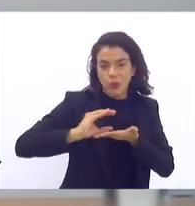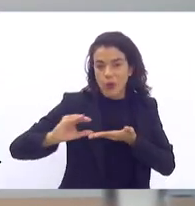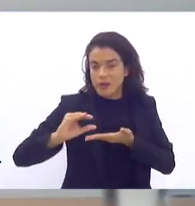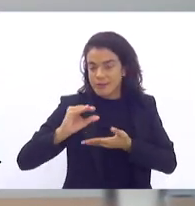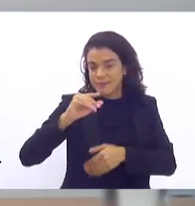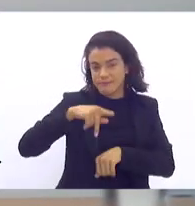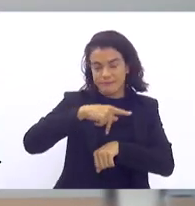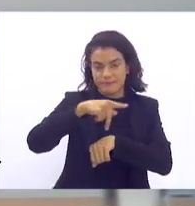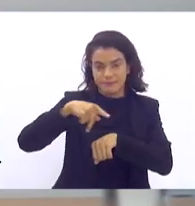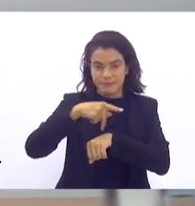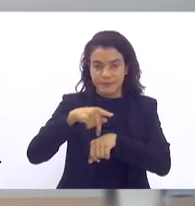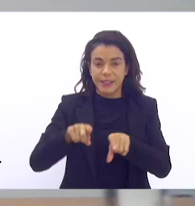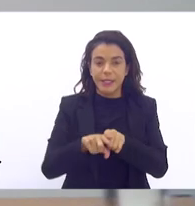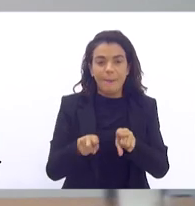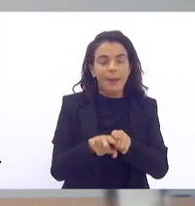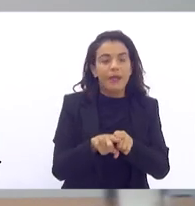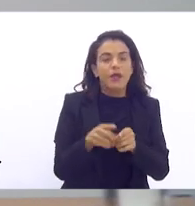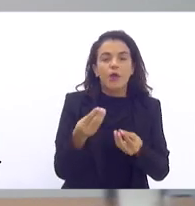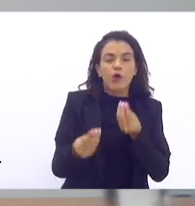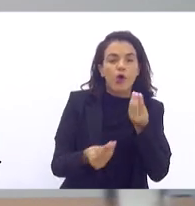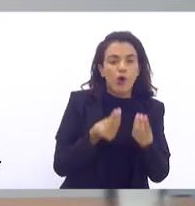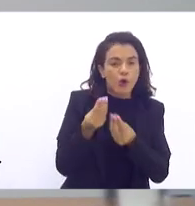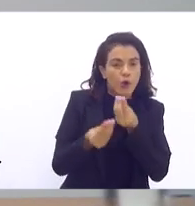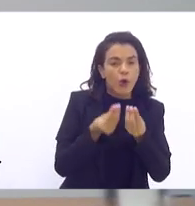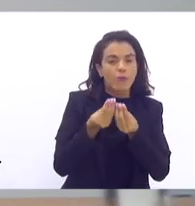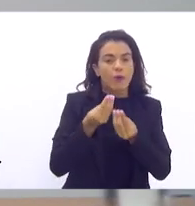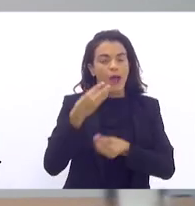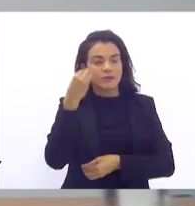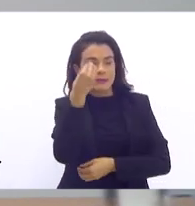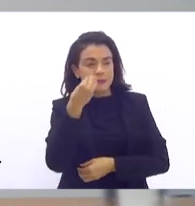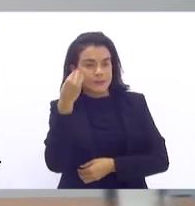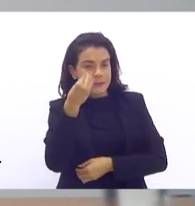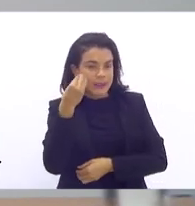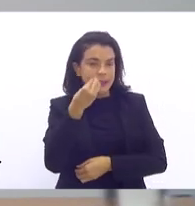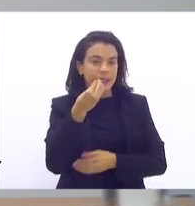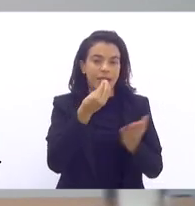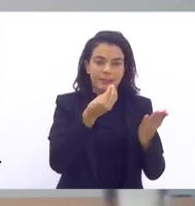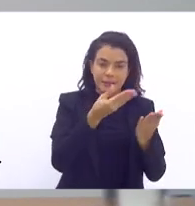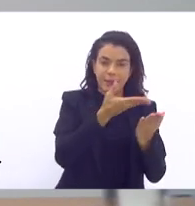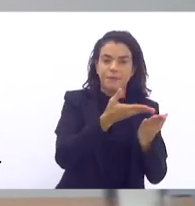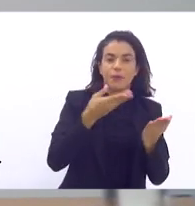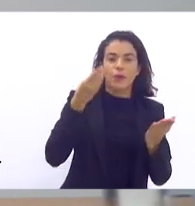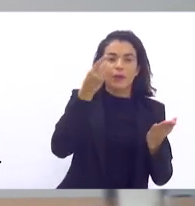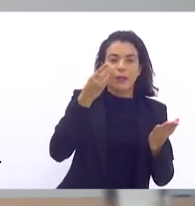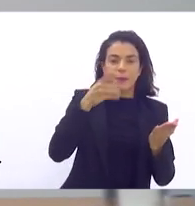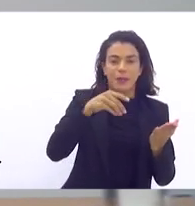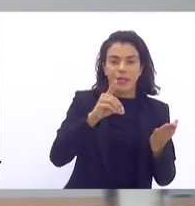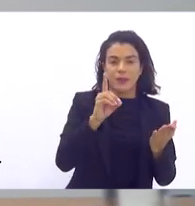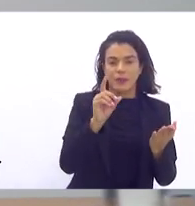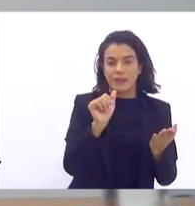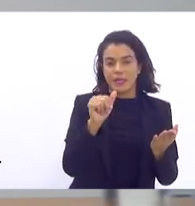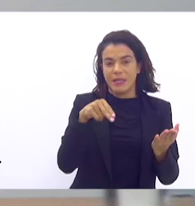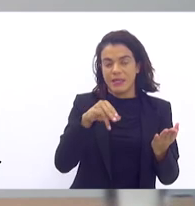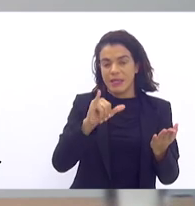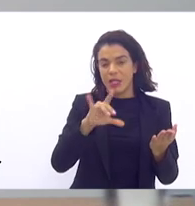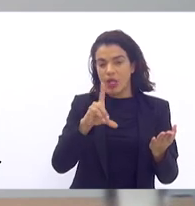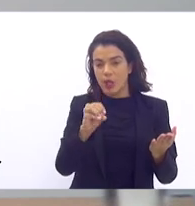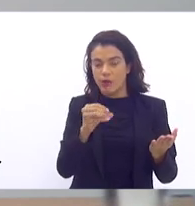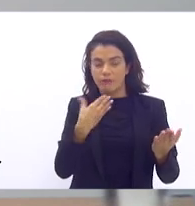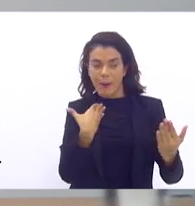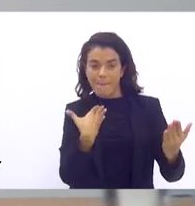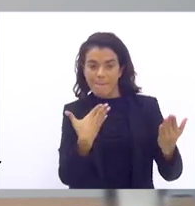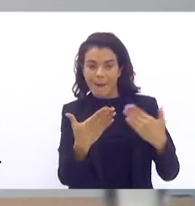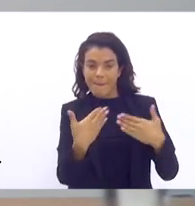essa disponibilidade da experiência do deputado Danilo forte que vai poder dividir